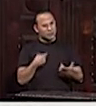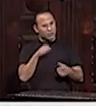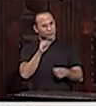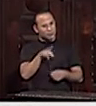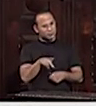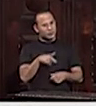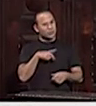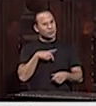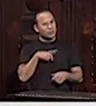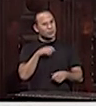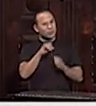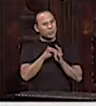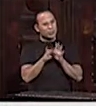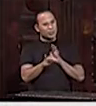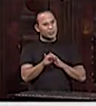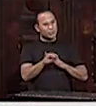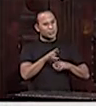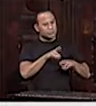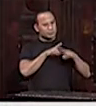Lei de Responsabilidade Fiscal.